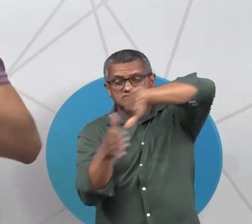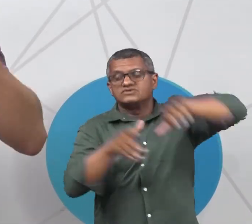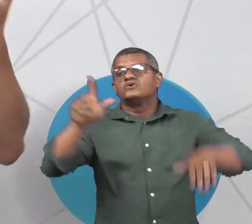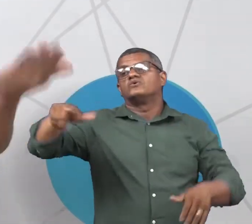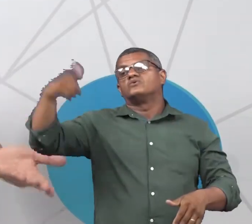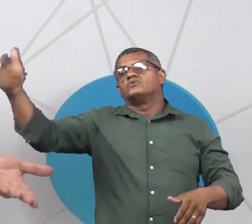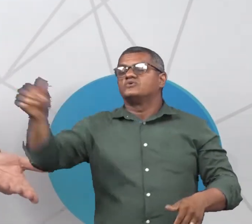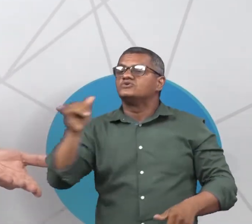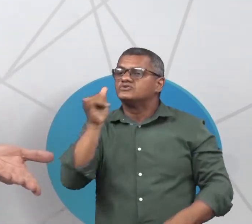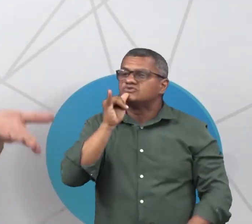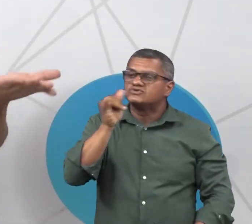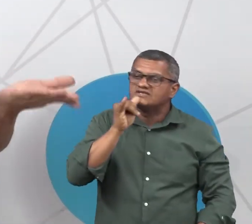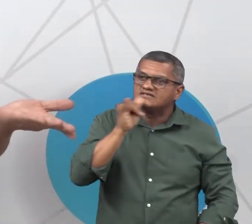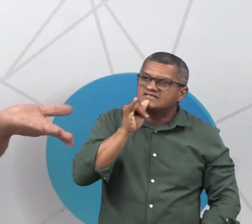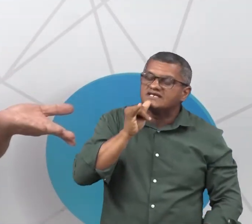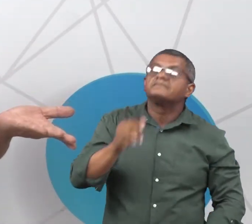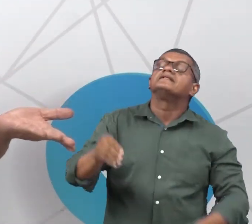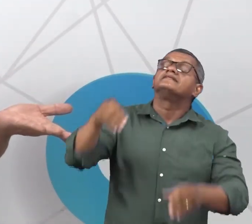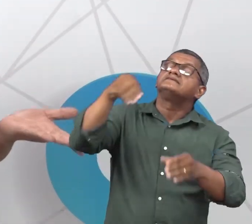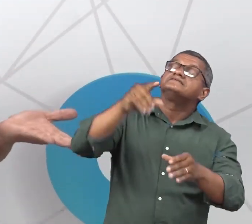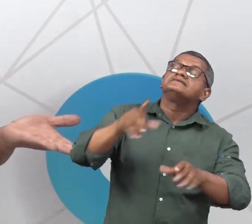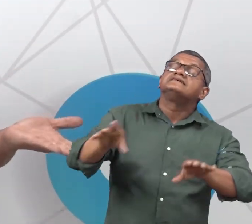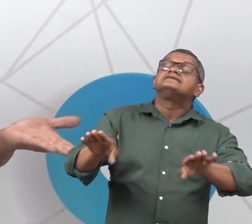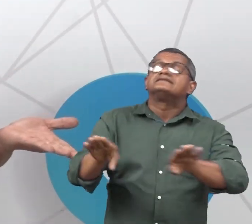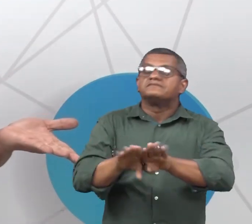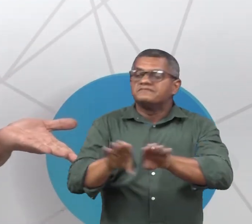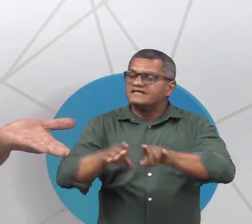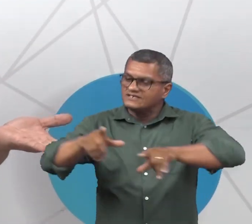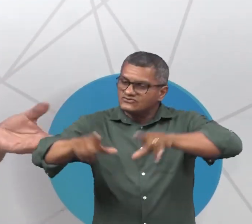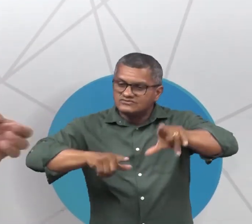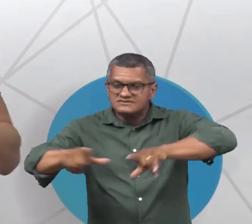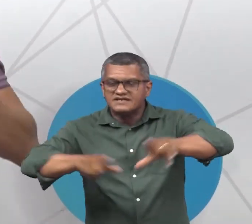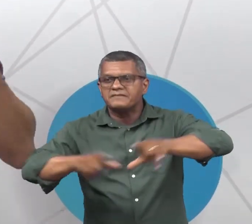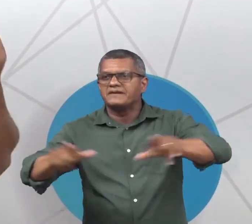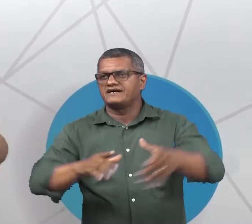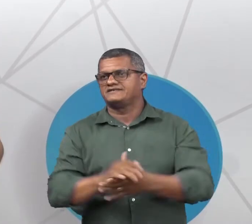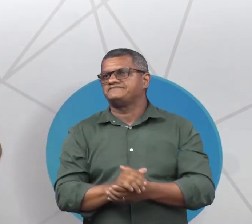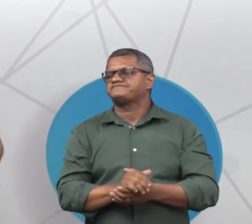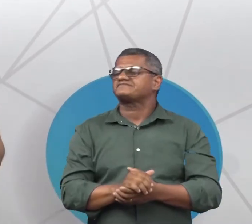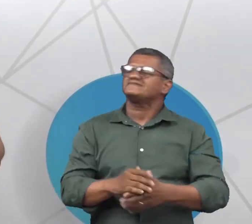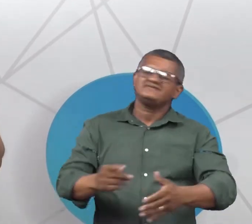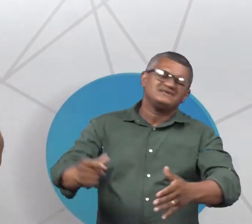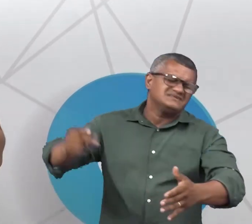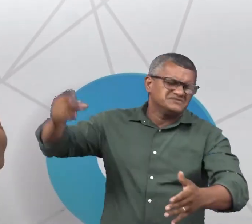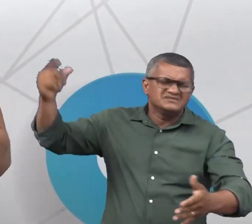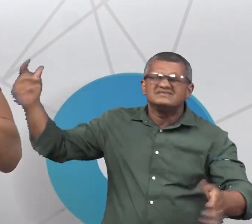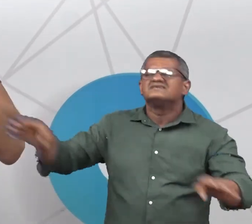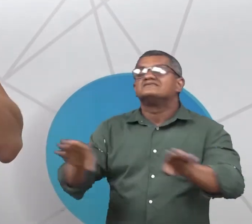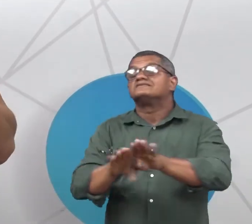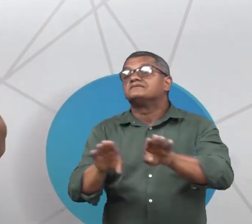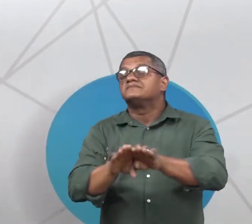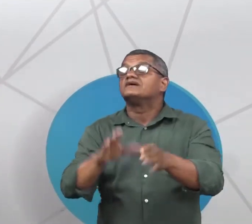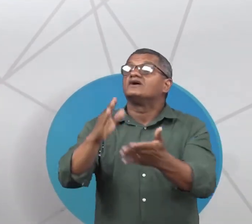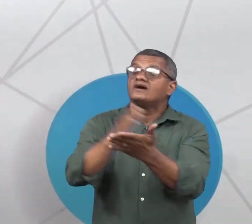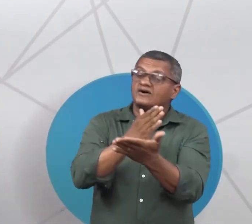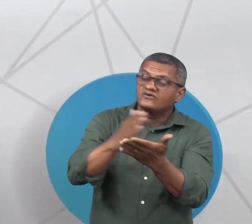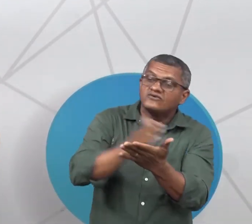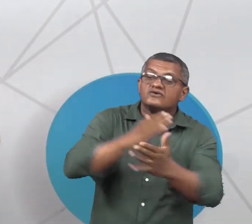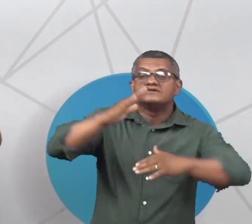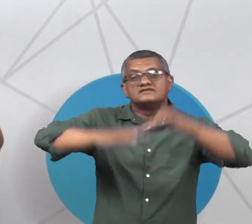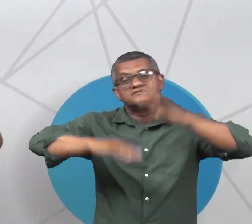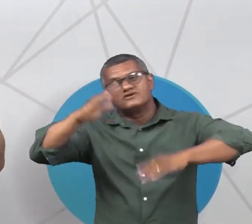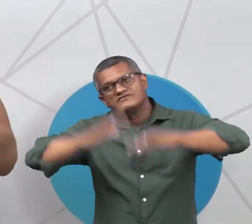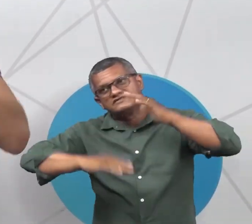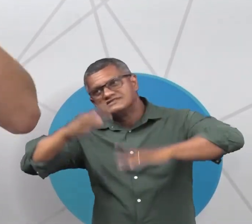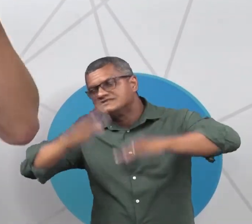exemplo se diz no mercado de trabalho. Durante muito tempo, algumas profissões